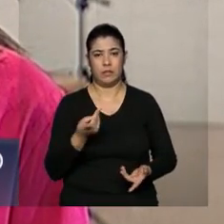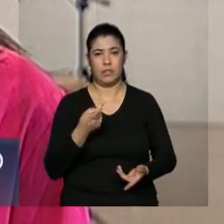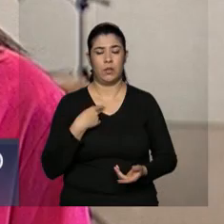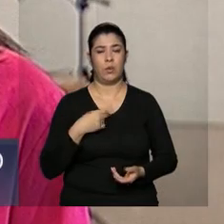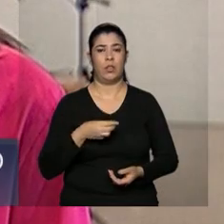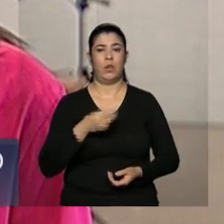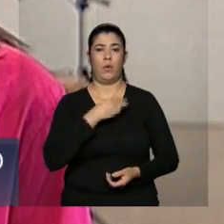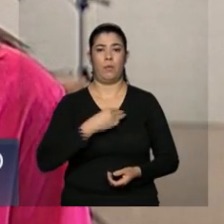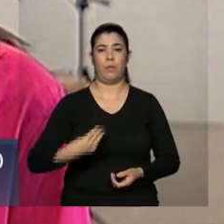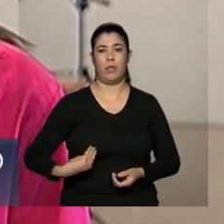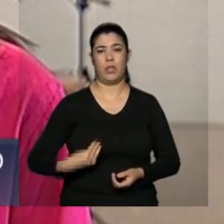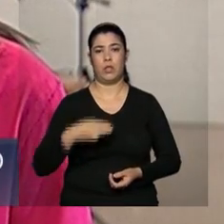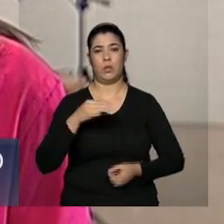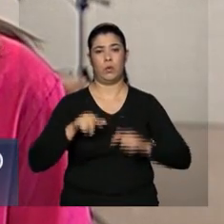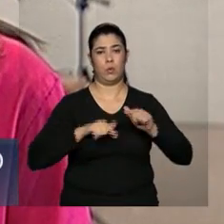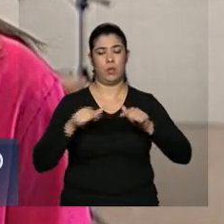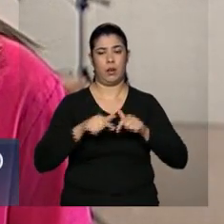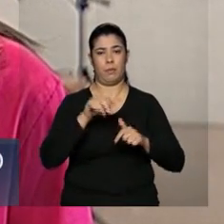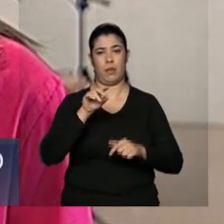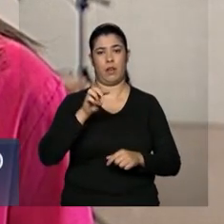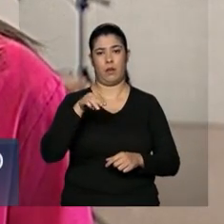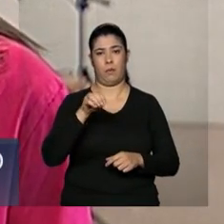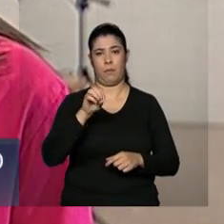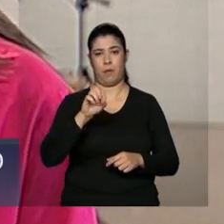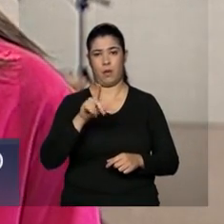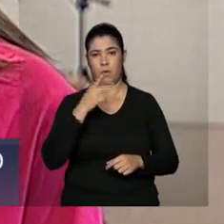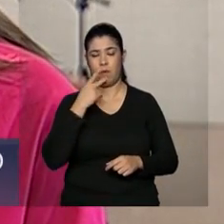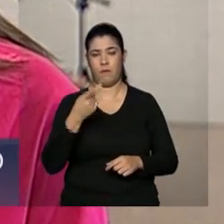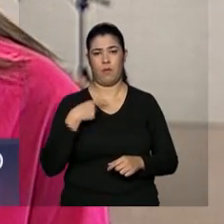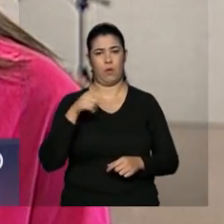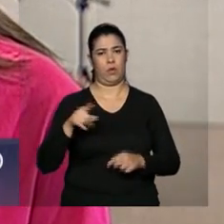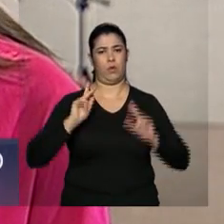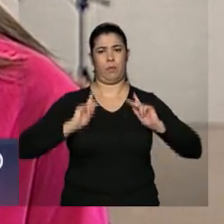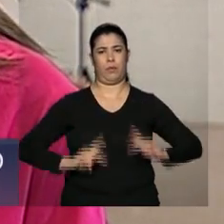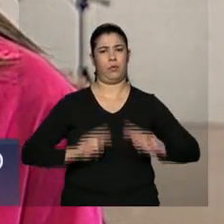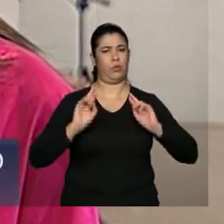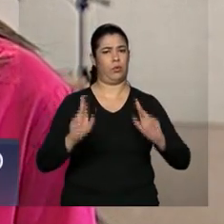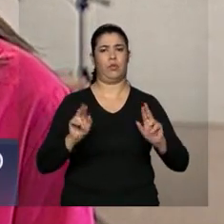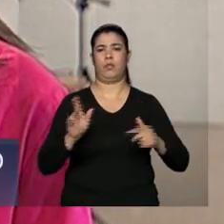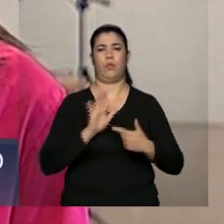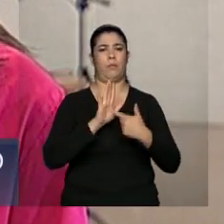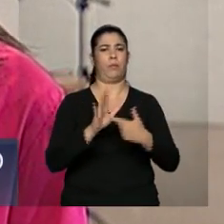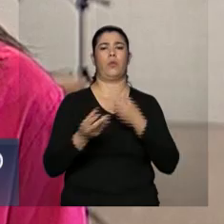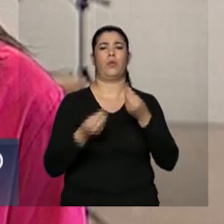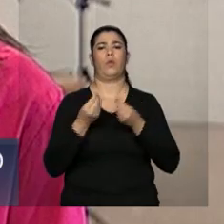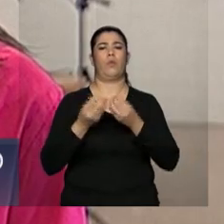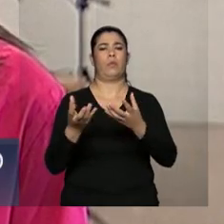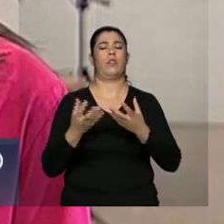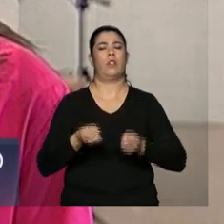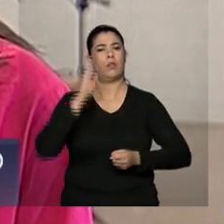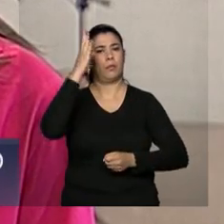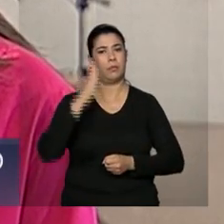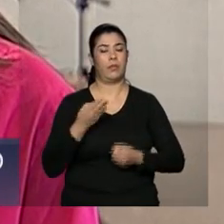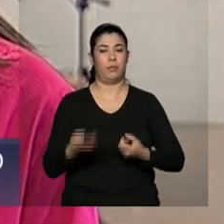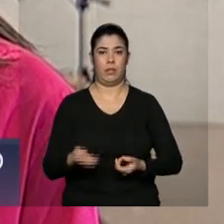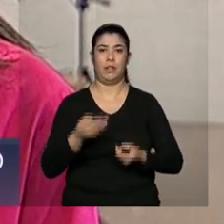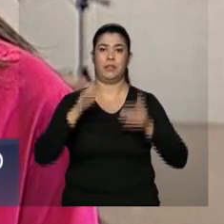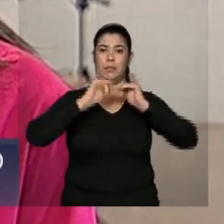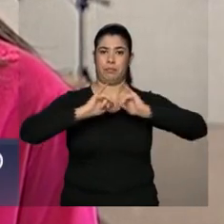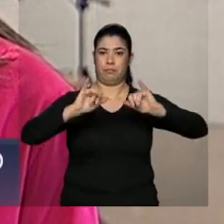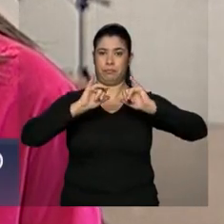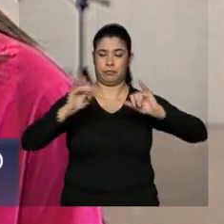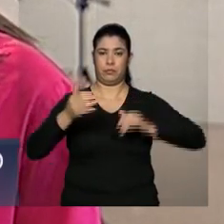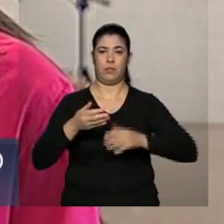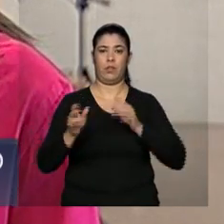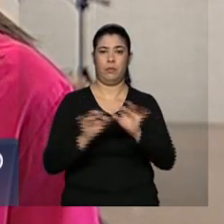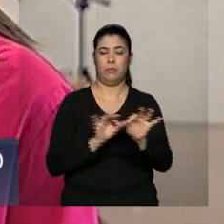Trabalho, Manuel Dias, informando que essa postura não reflete a visão dos brasileiros, e a campanha de sensibilização é uma das